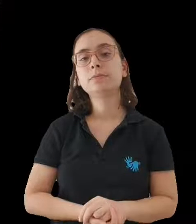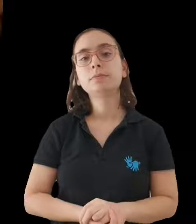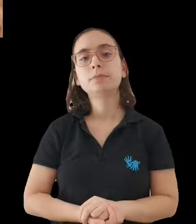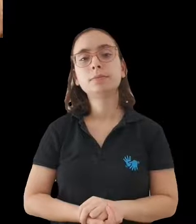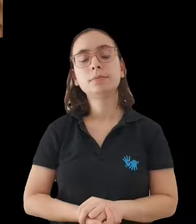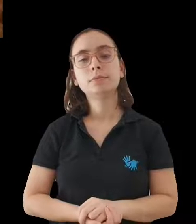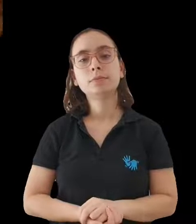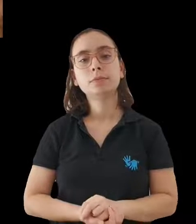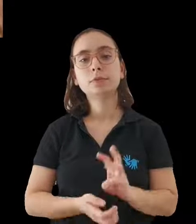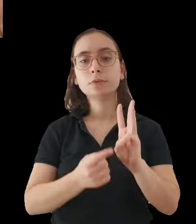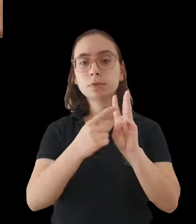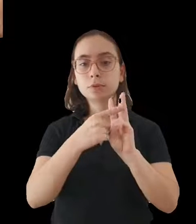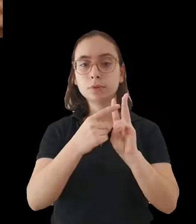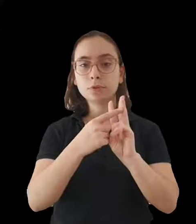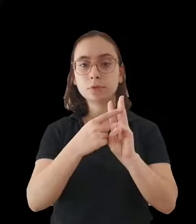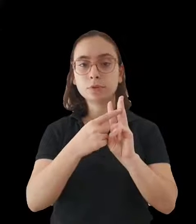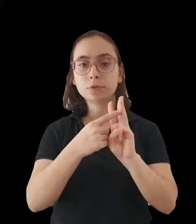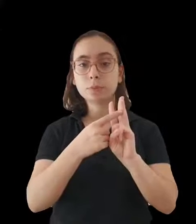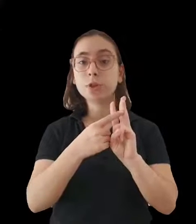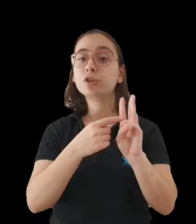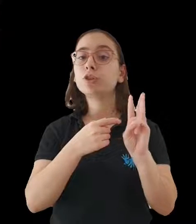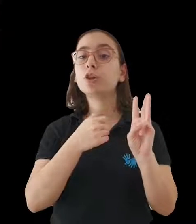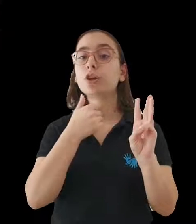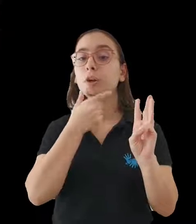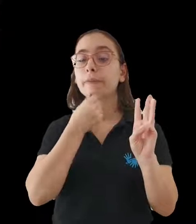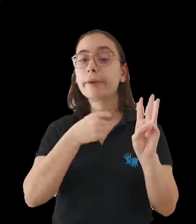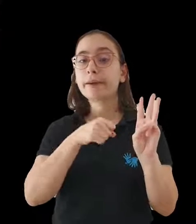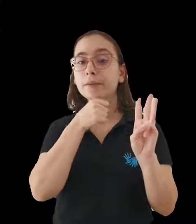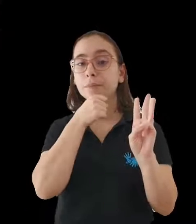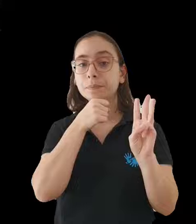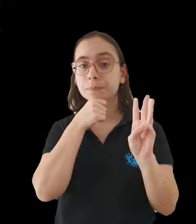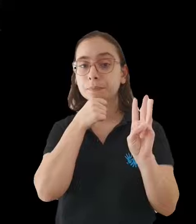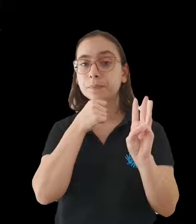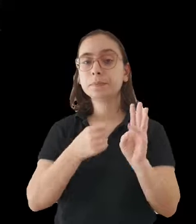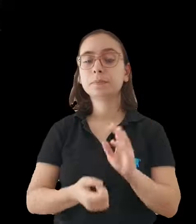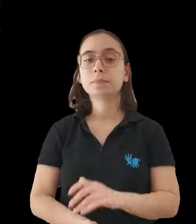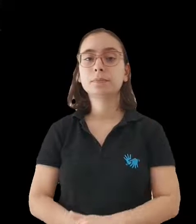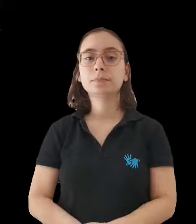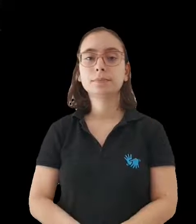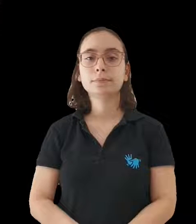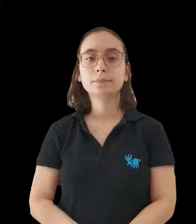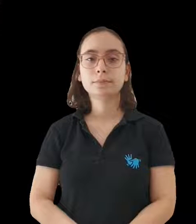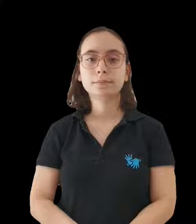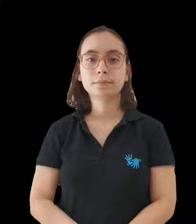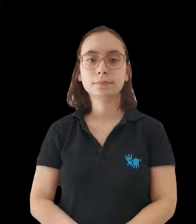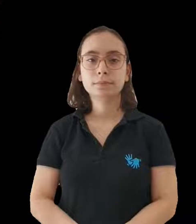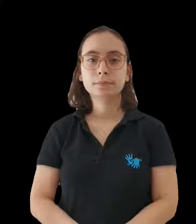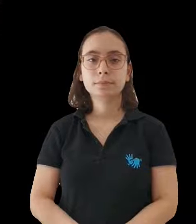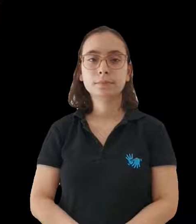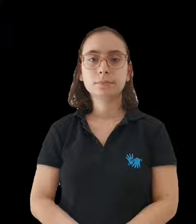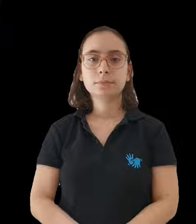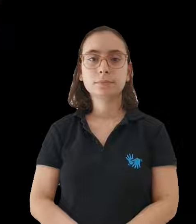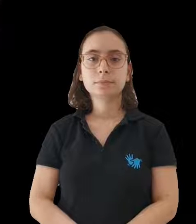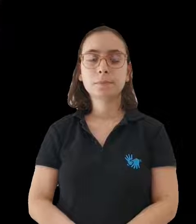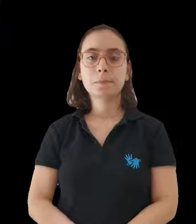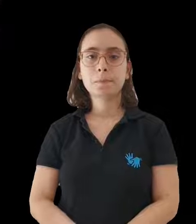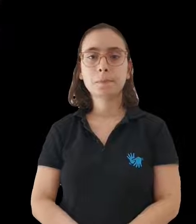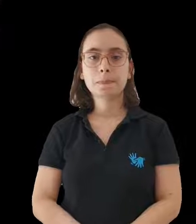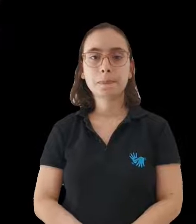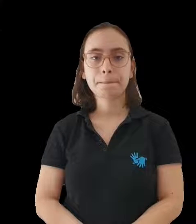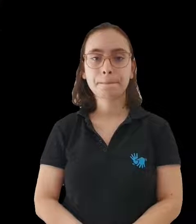E o filho mais velho. Tudo errado. Tanto faz,